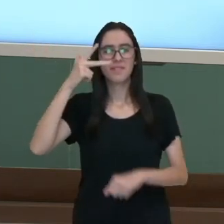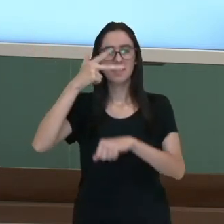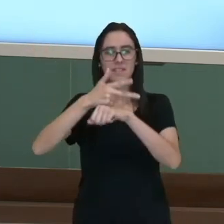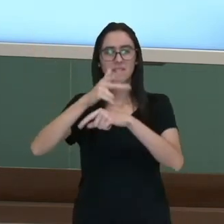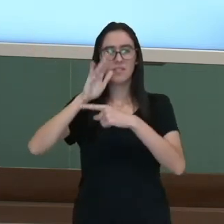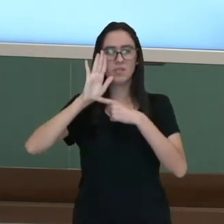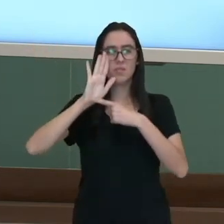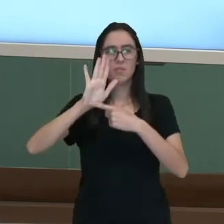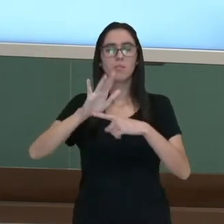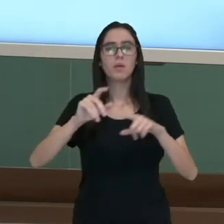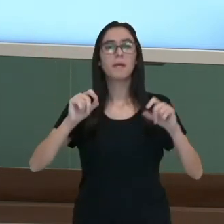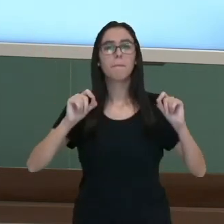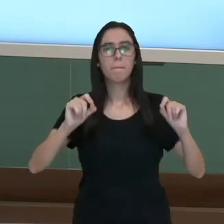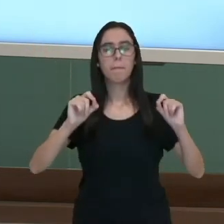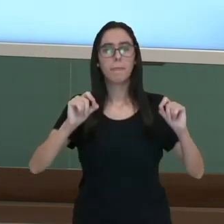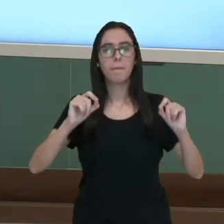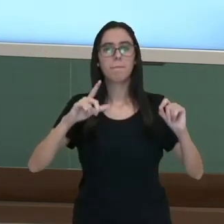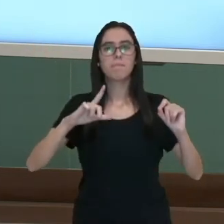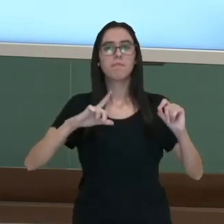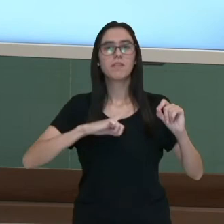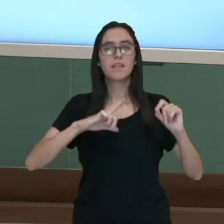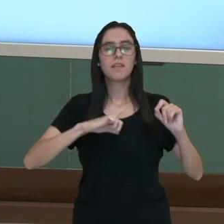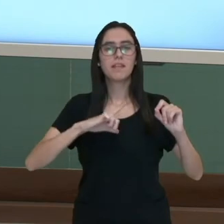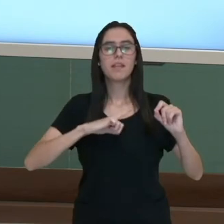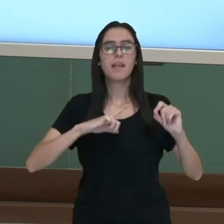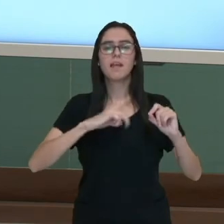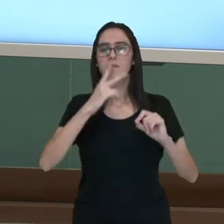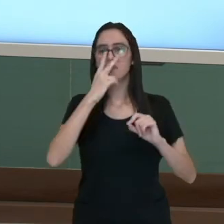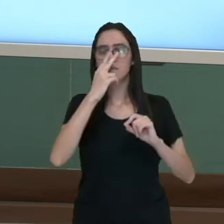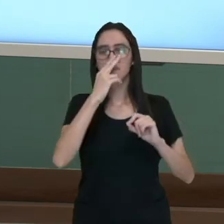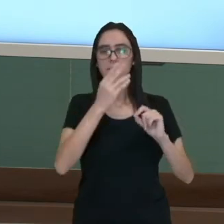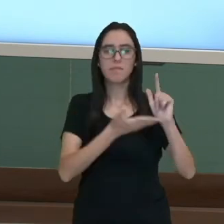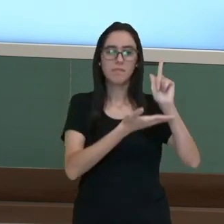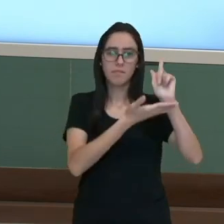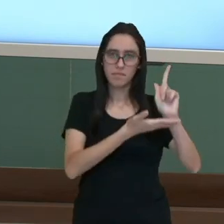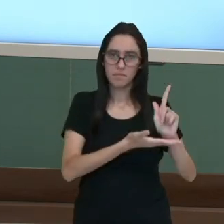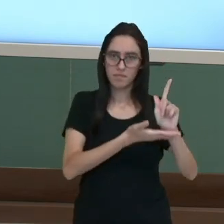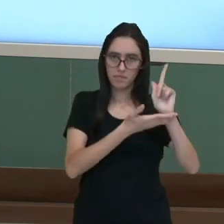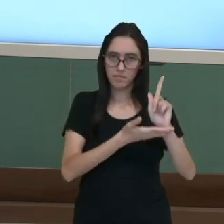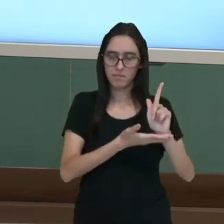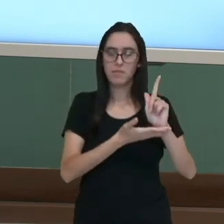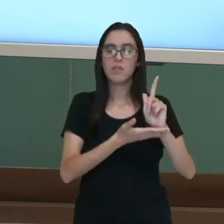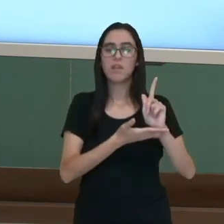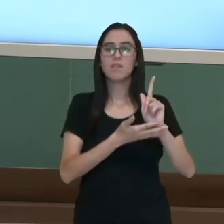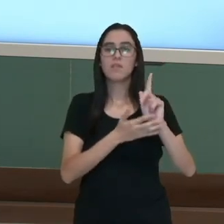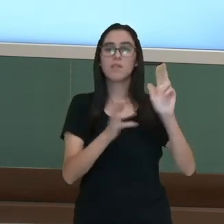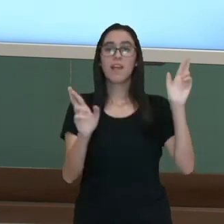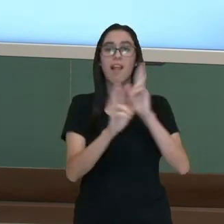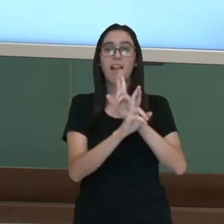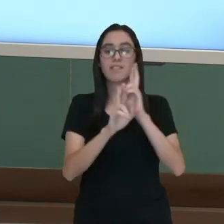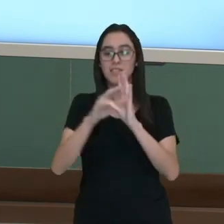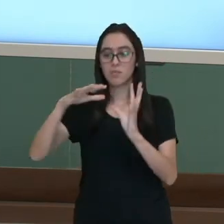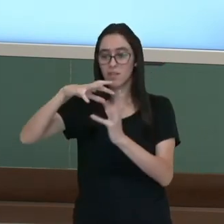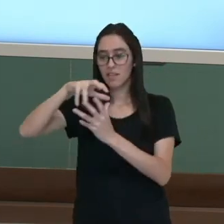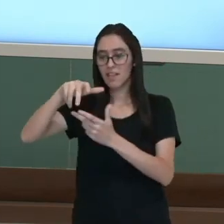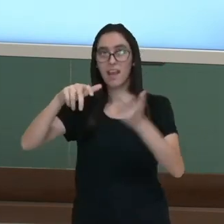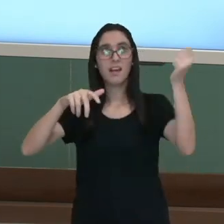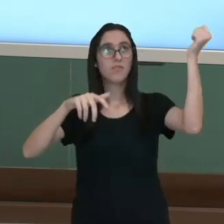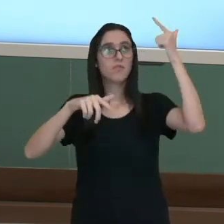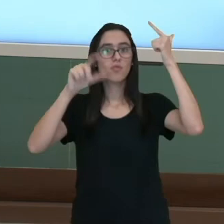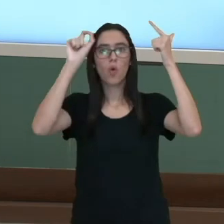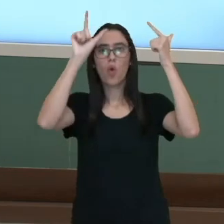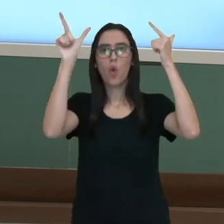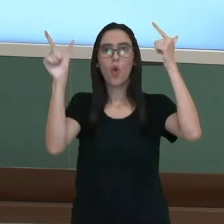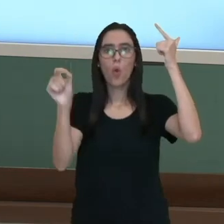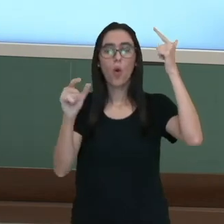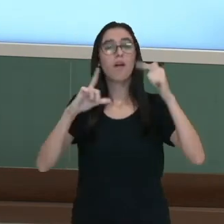bem isso, Que é devido à relação entre o campo gravitacional, interação entre o Sol, a Terra e a Lua. Então, você